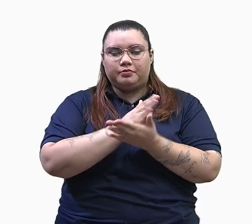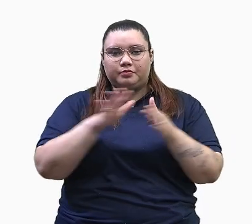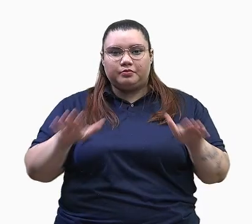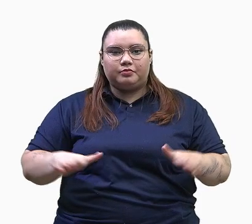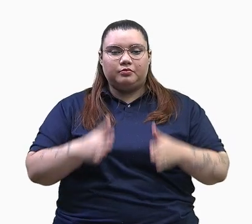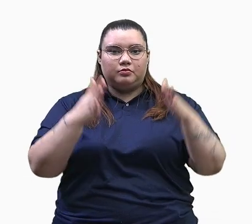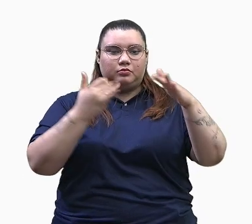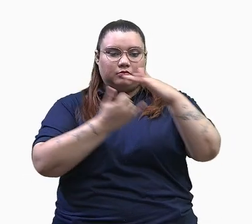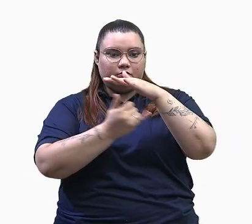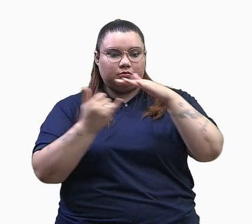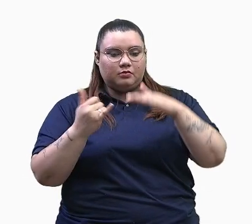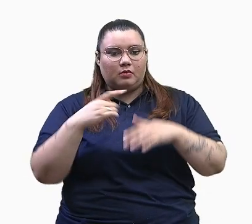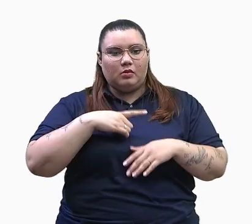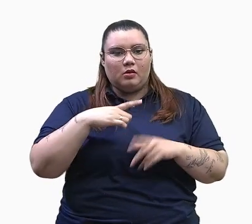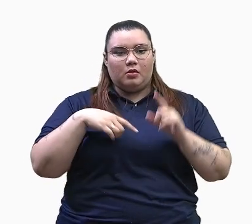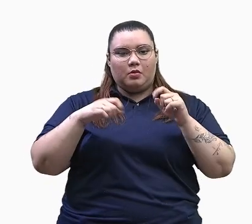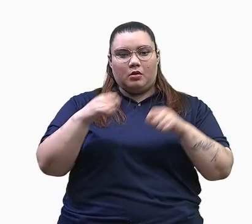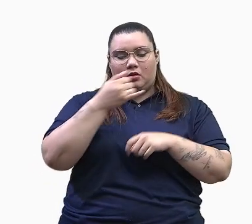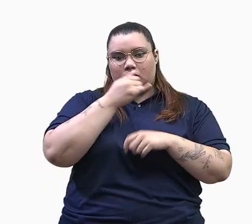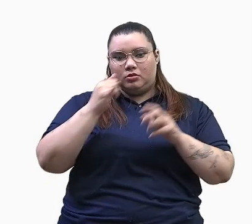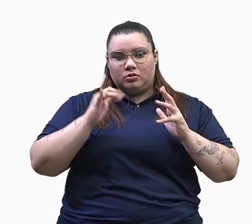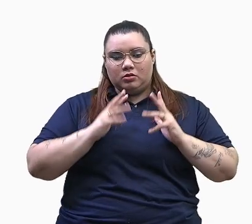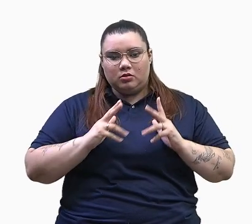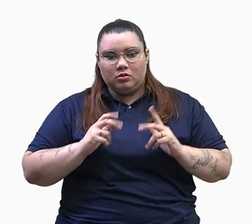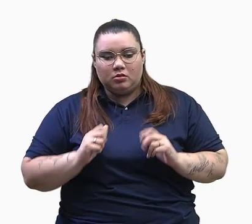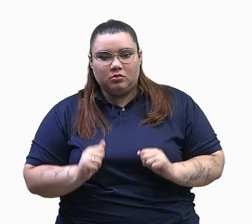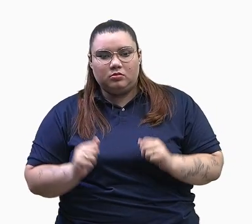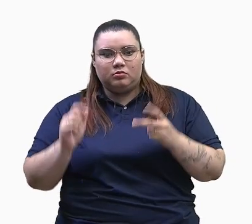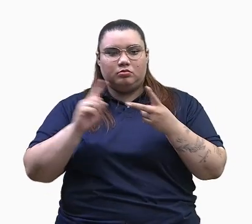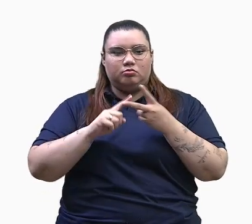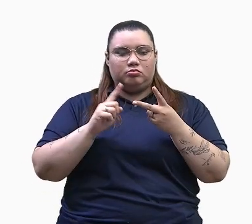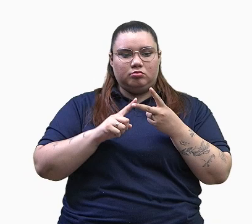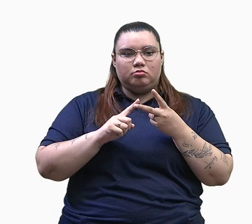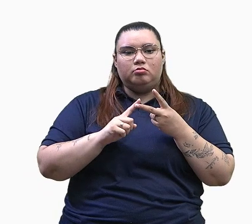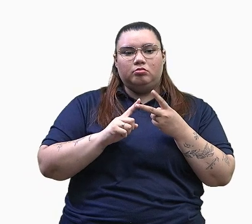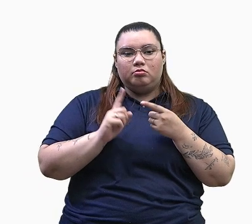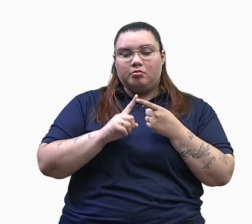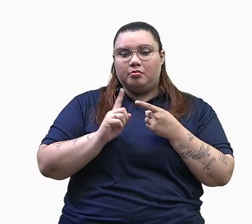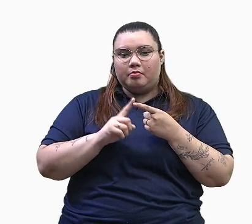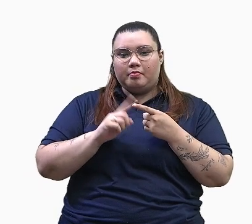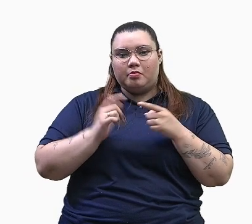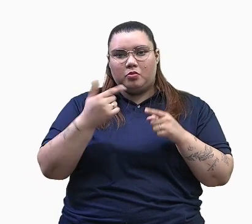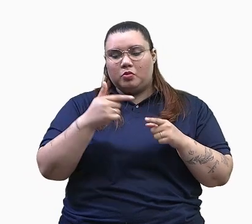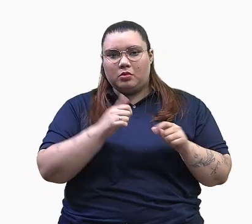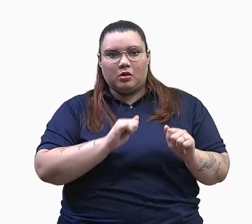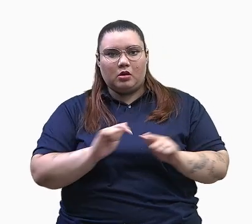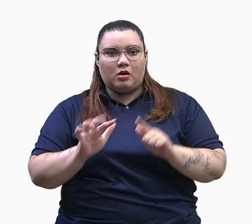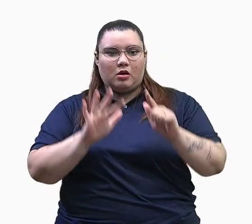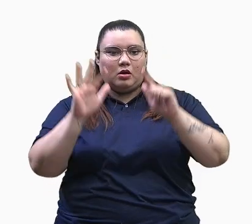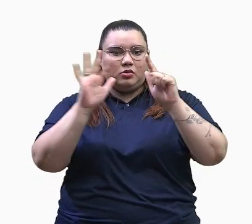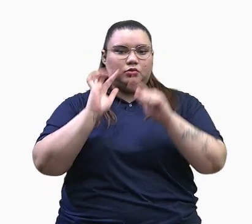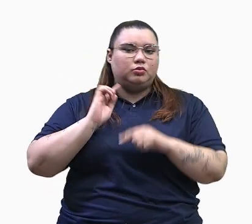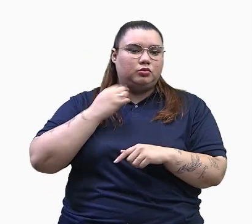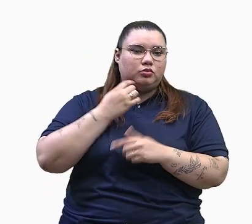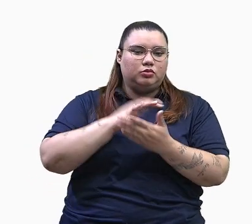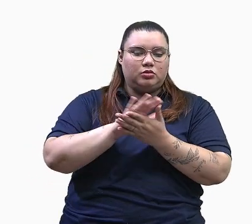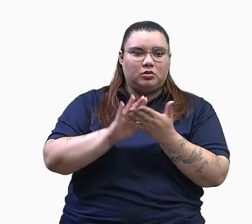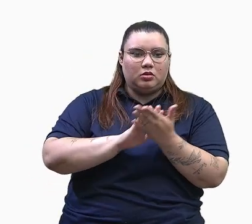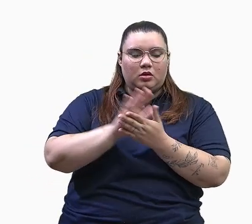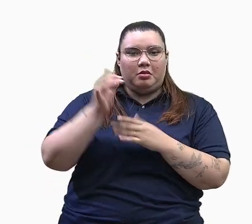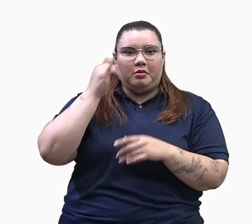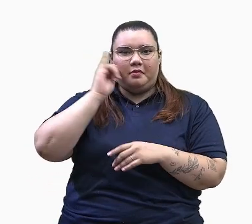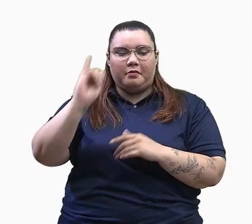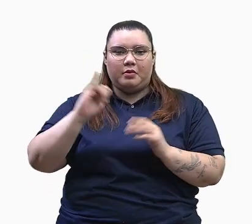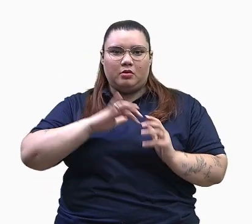Nós temos energia limpa, potência concentrada, né? Energia limpa sem gases poluentes que causam aquecimento